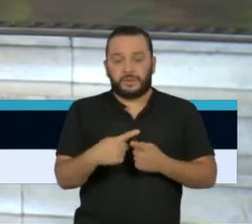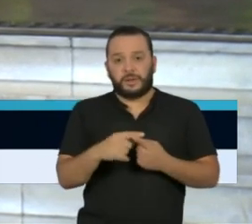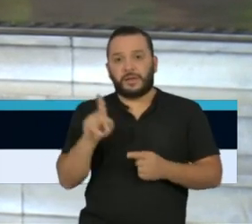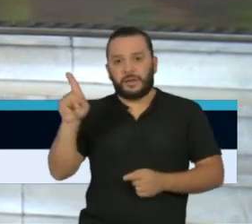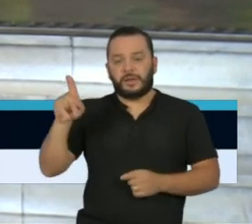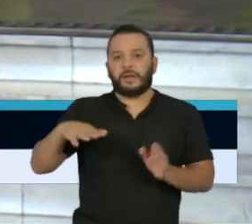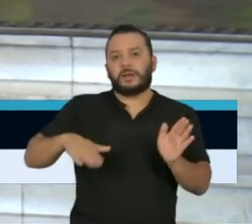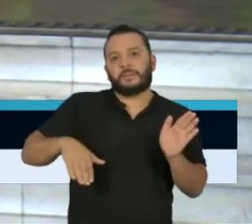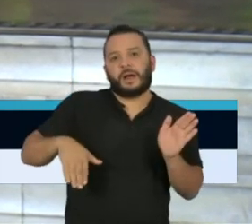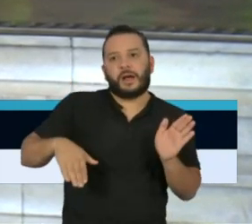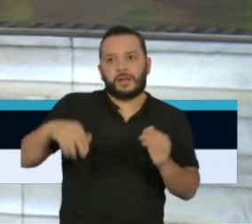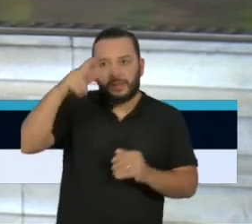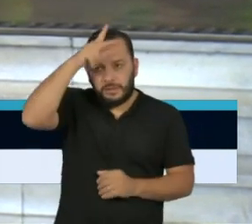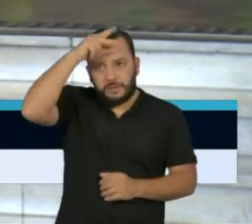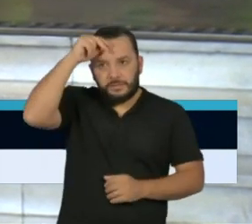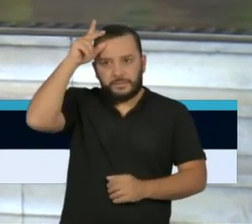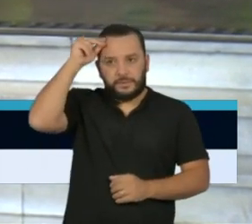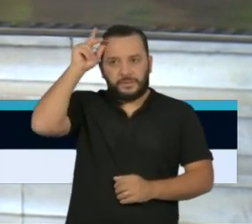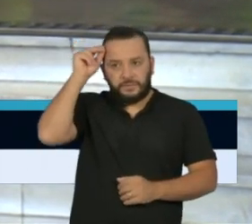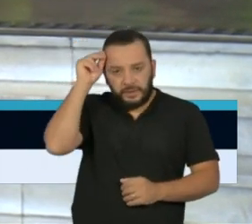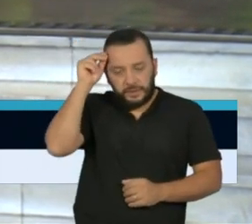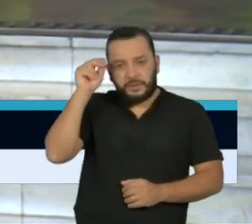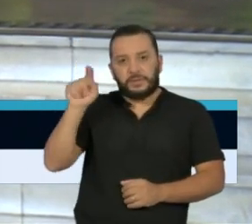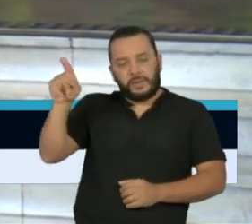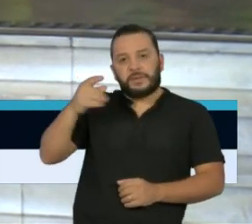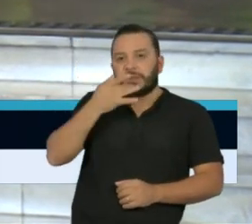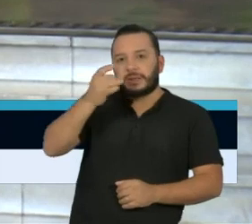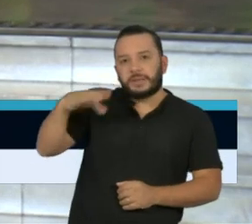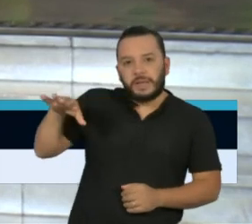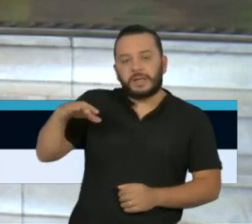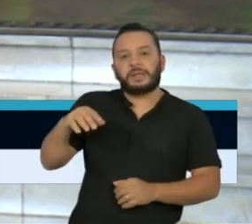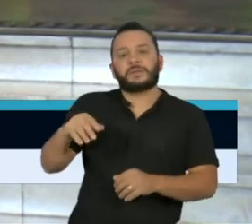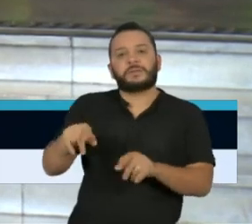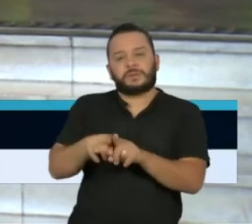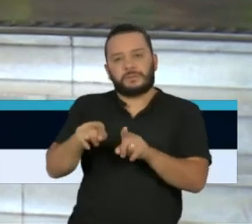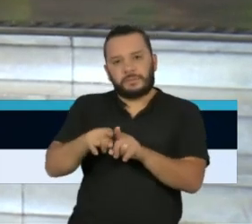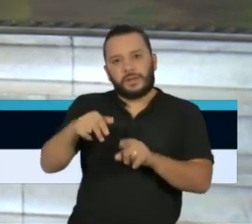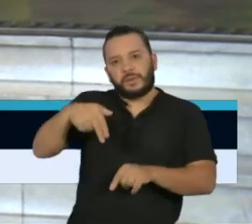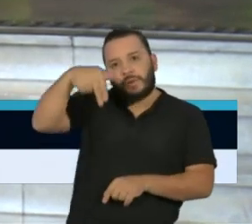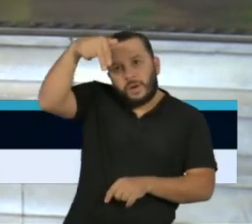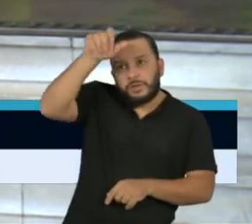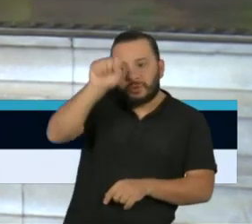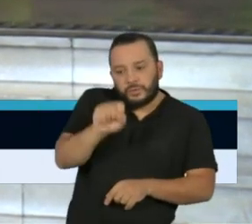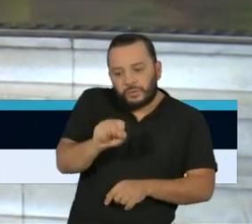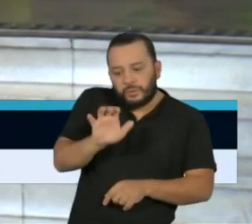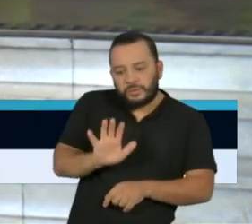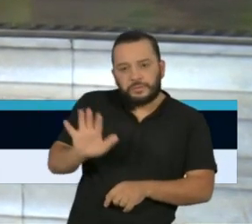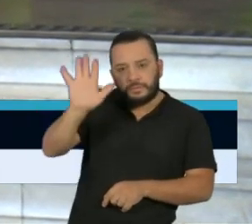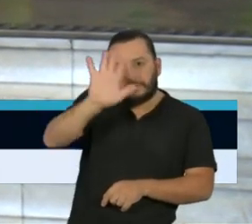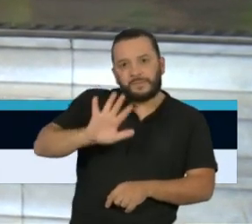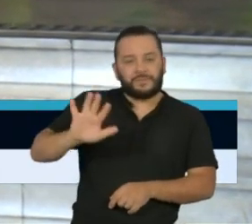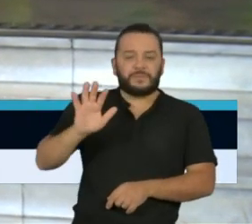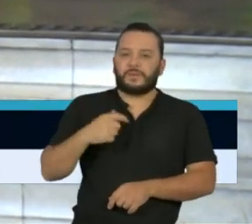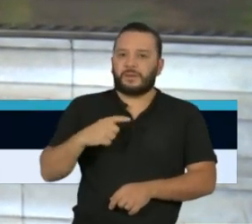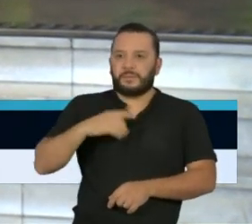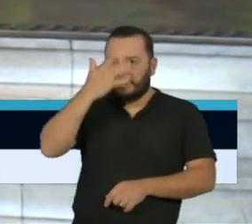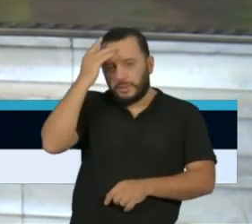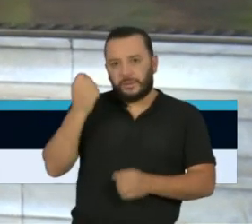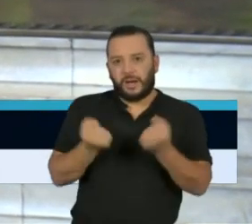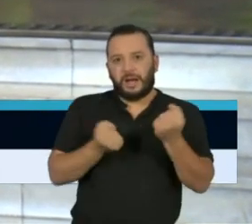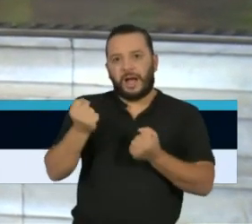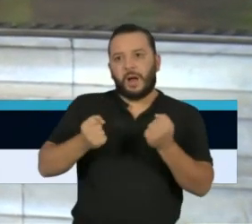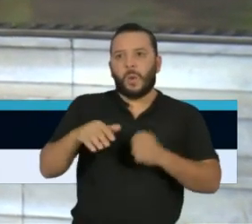prefeitas dos municípios do Litoral Norte, Baixada Santista e Litoral Sul pedem às pessoas que não se dirijam